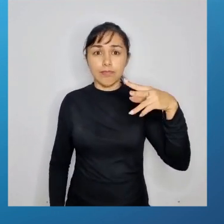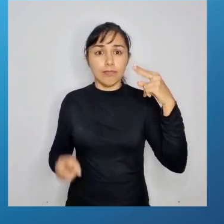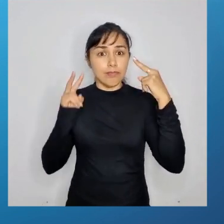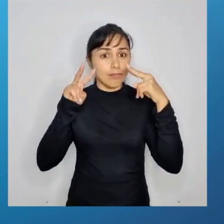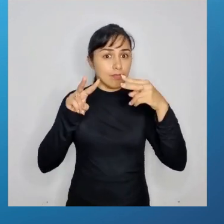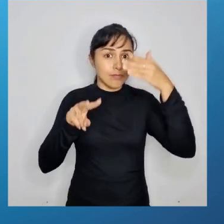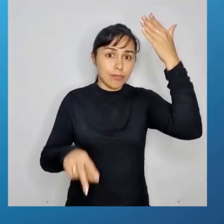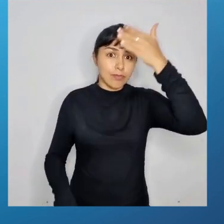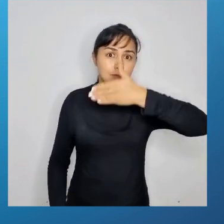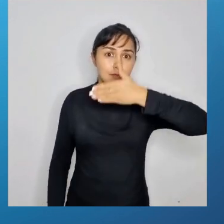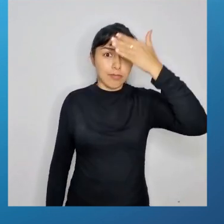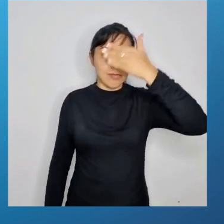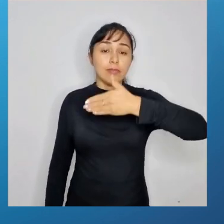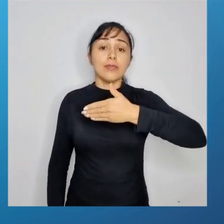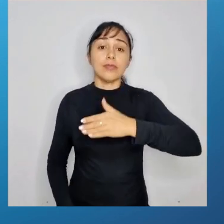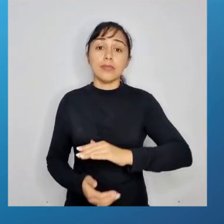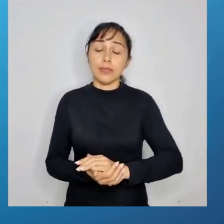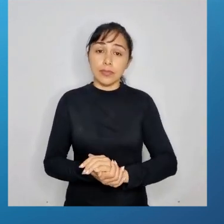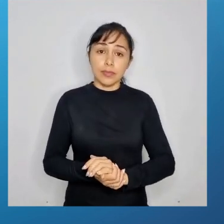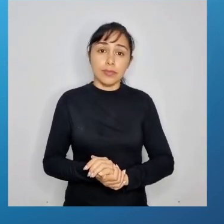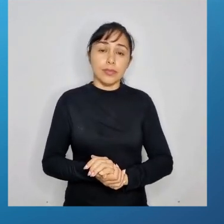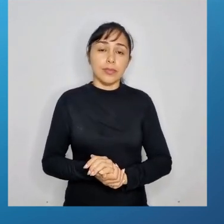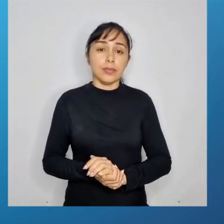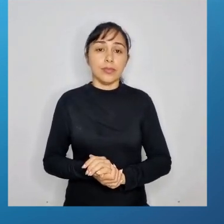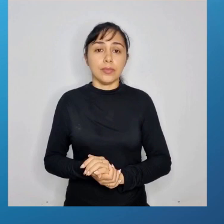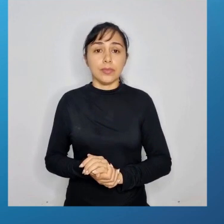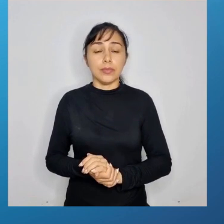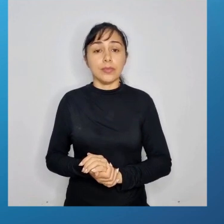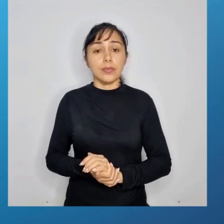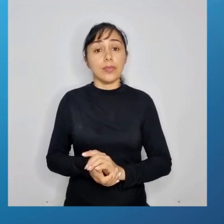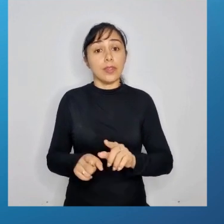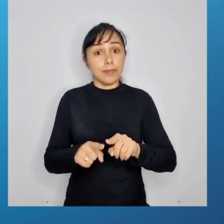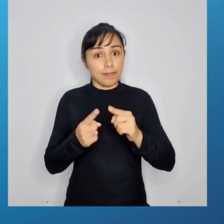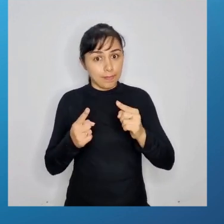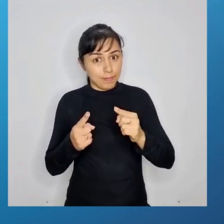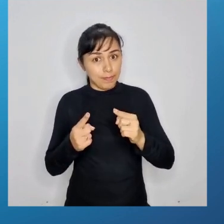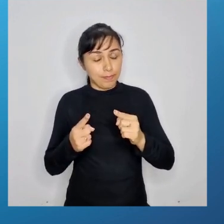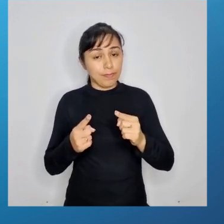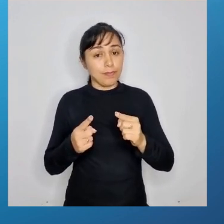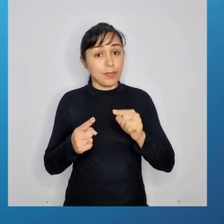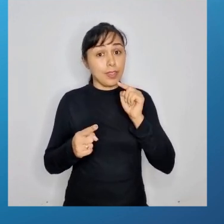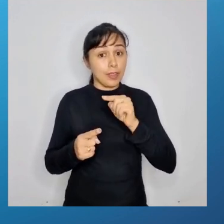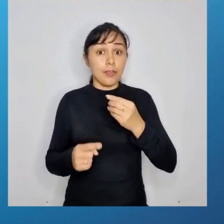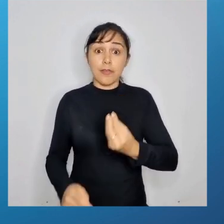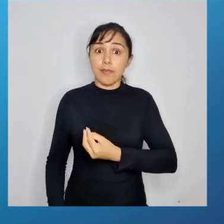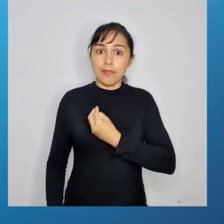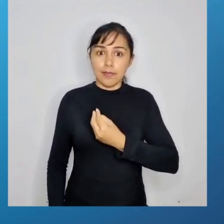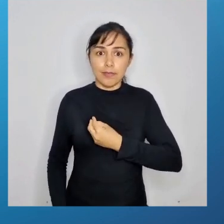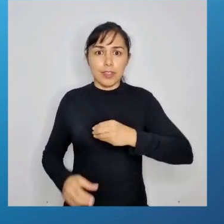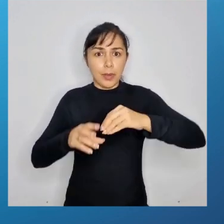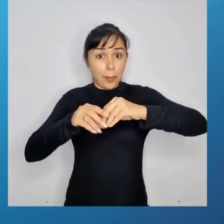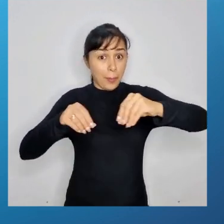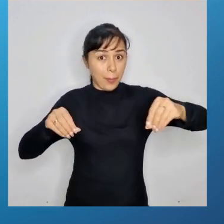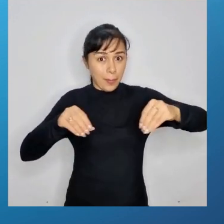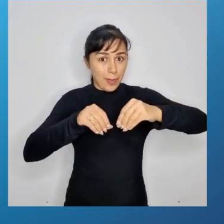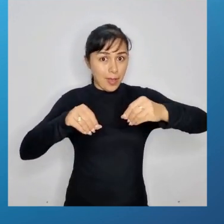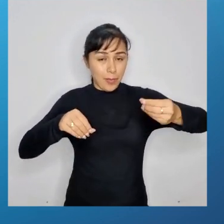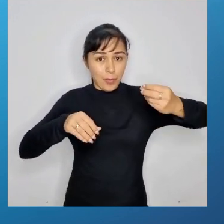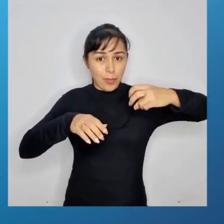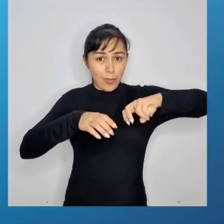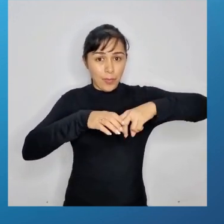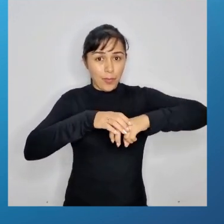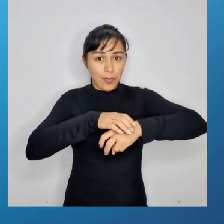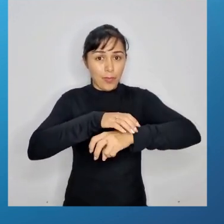de luminosidade, de características por esses organismos, mas por isso vivem justamente enterrados em algumas